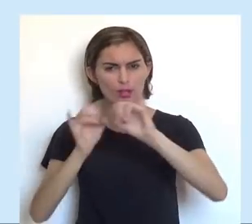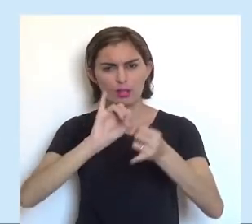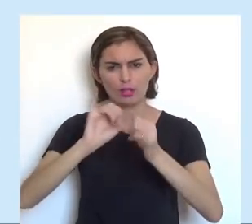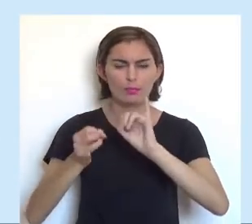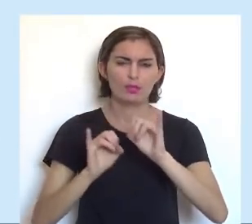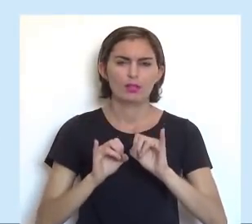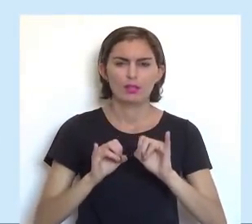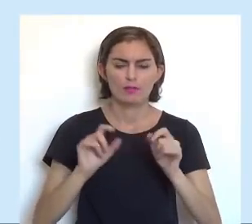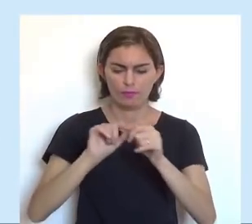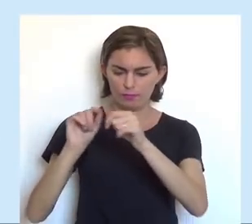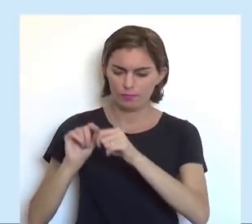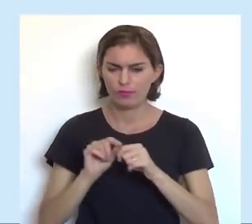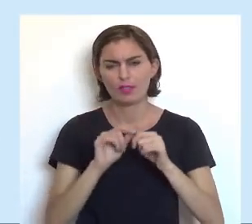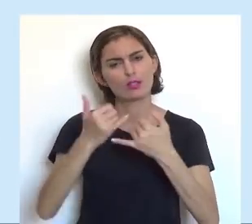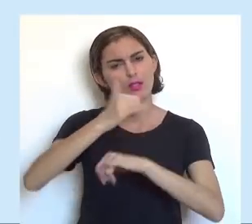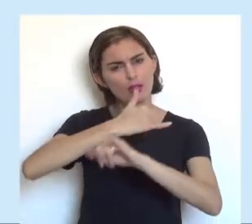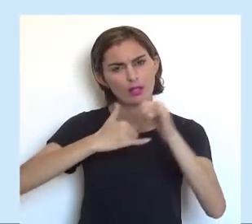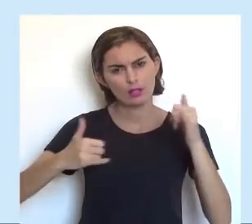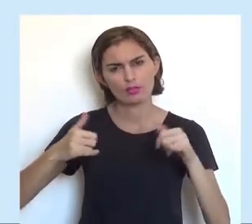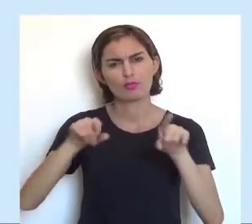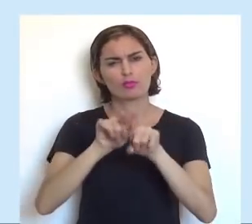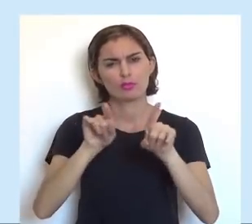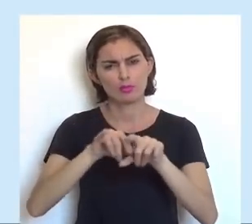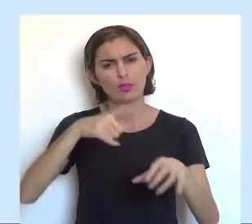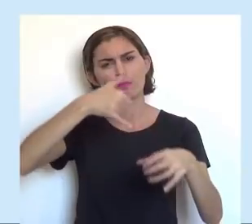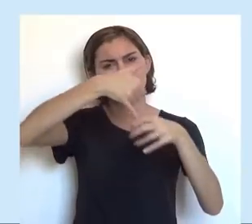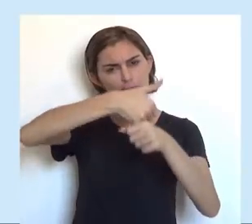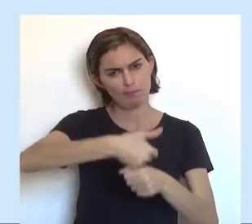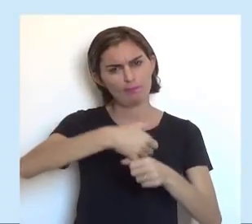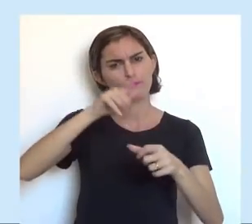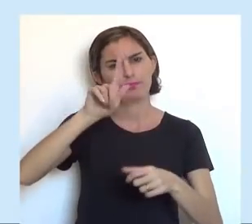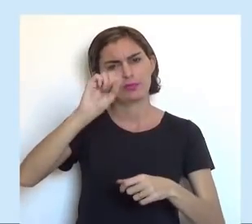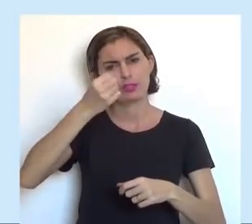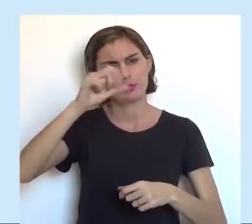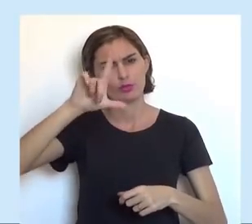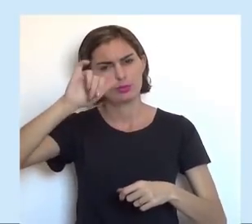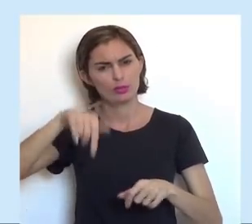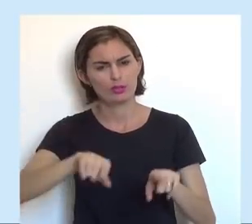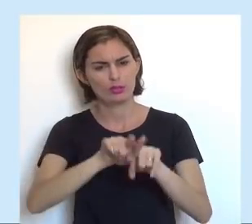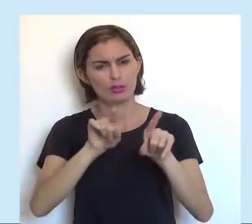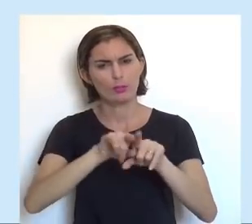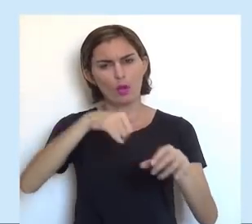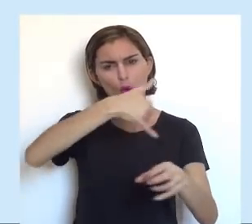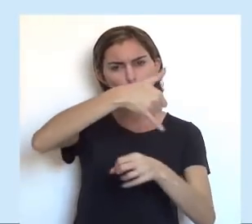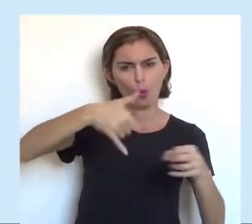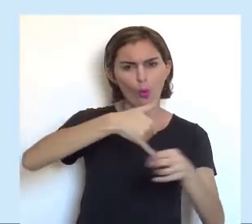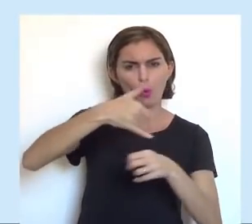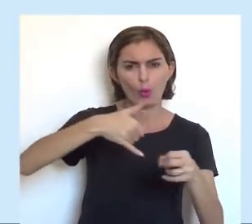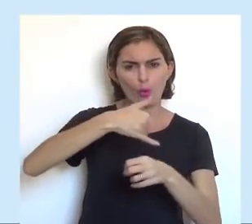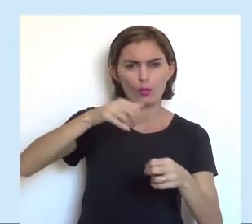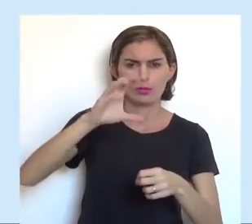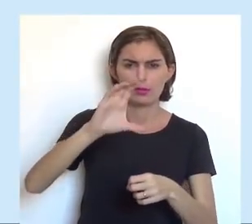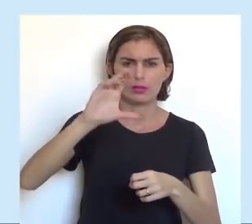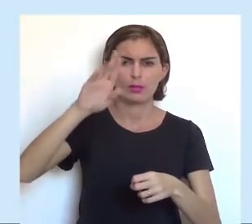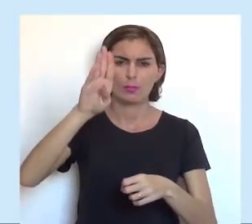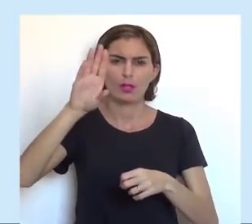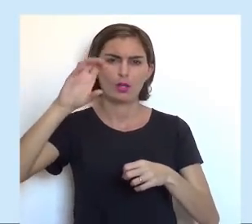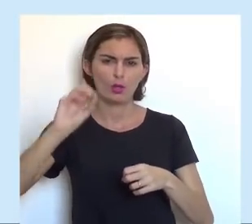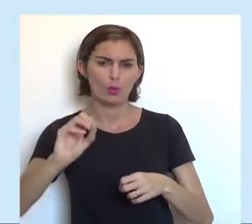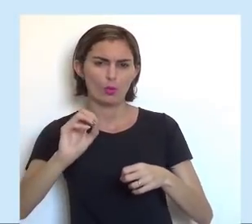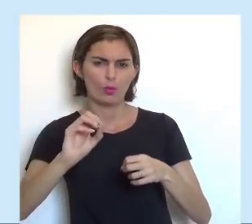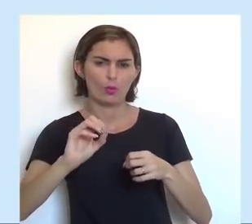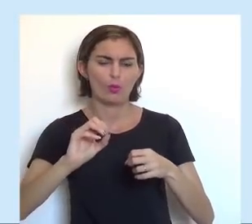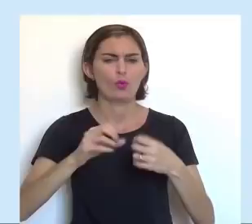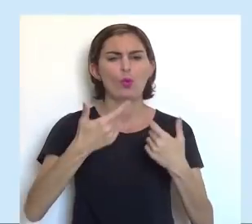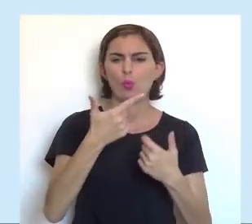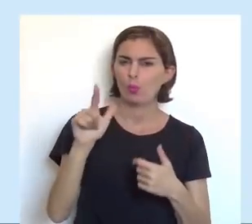a pirólise, produzindo energia elétrica, produzindo a gasolina, também produzindo um óleo chamado CBO. Lá